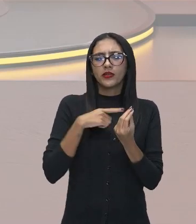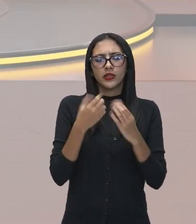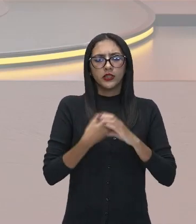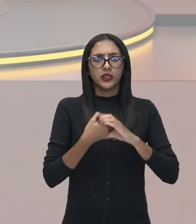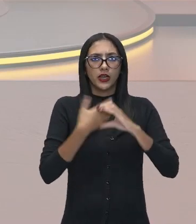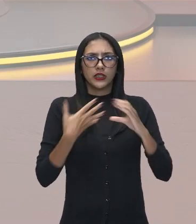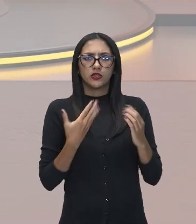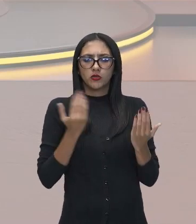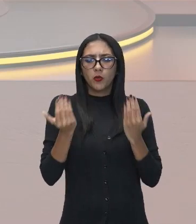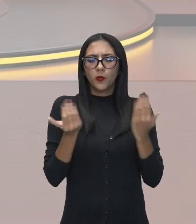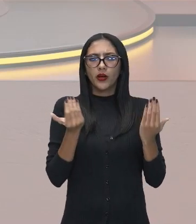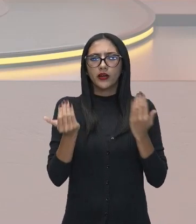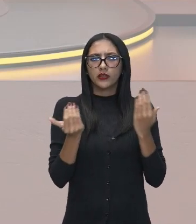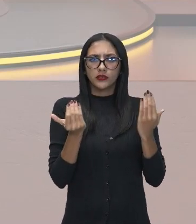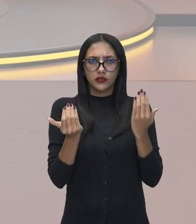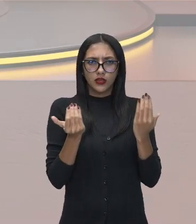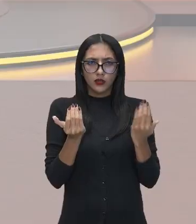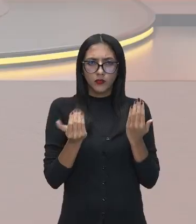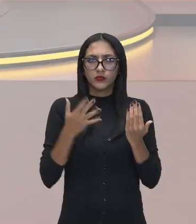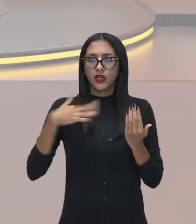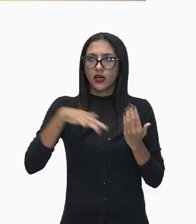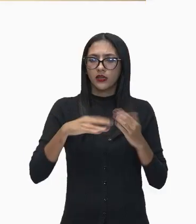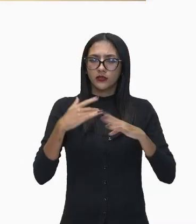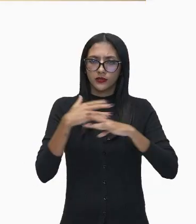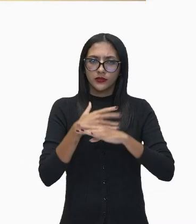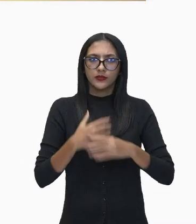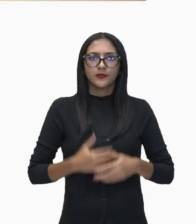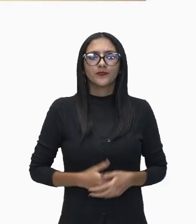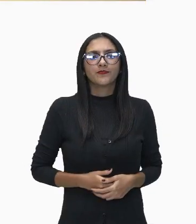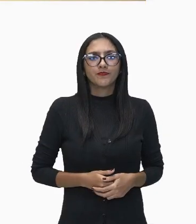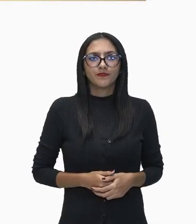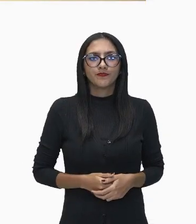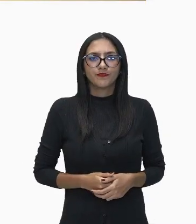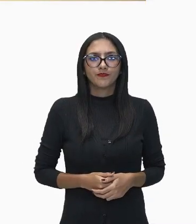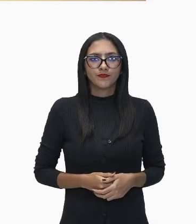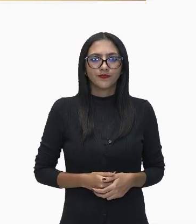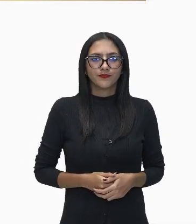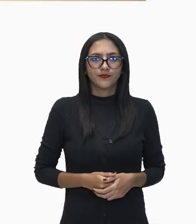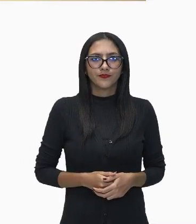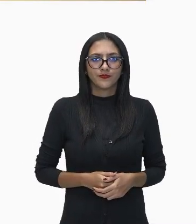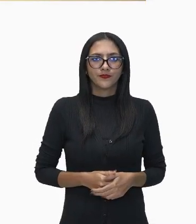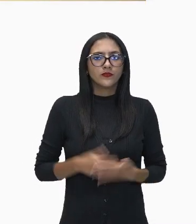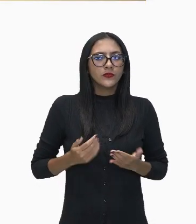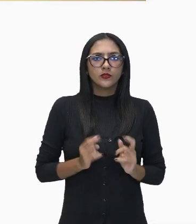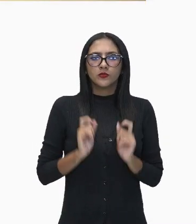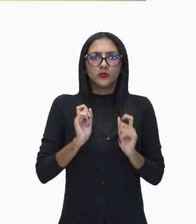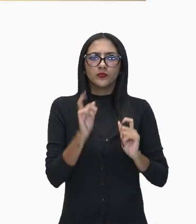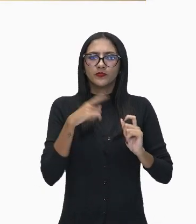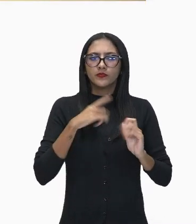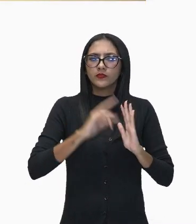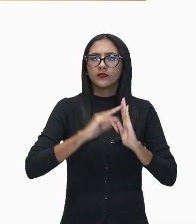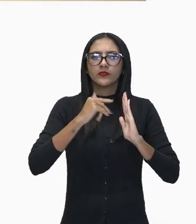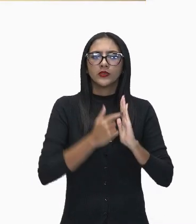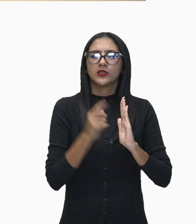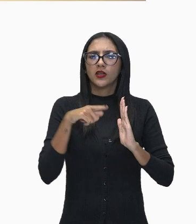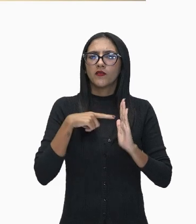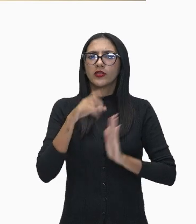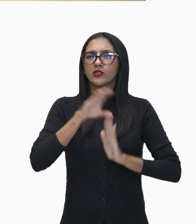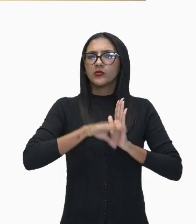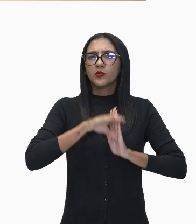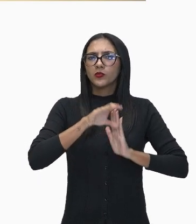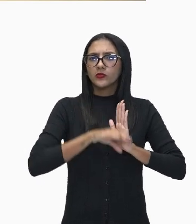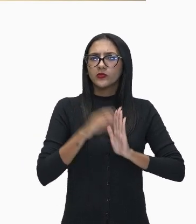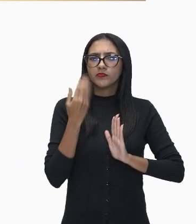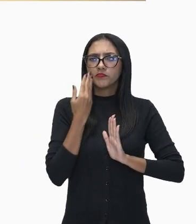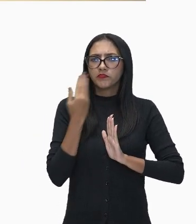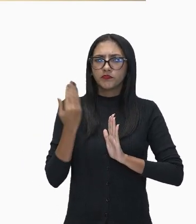e as hierarquias urbanas. Observem. Então o que seria uma hierarquia